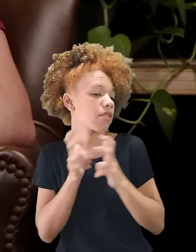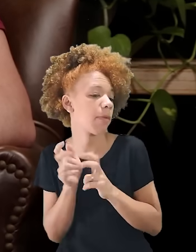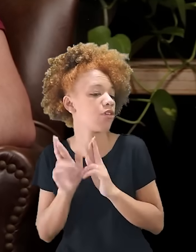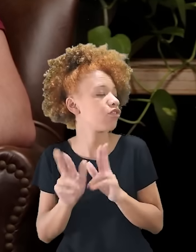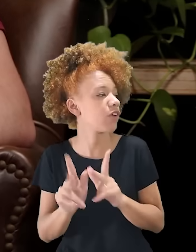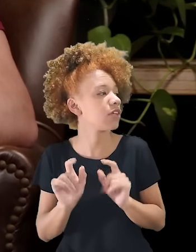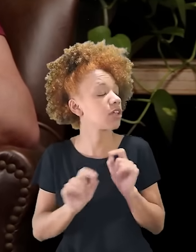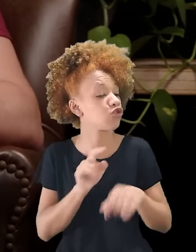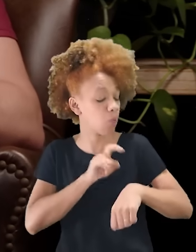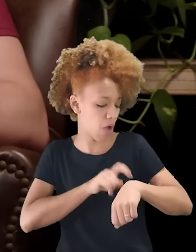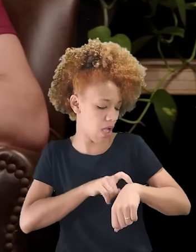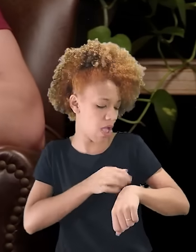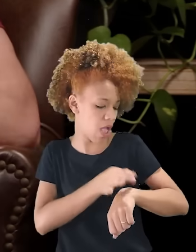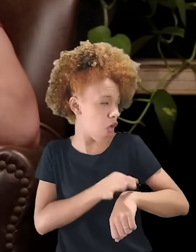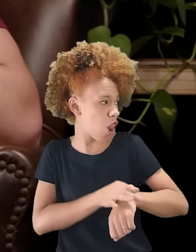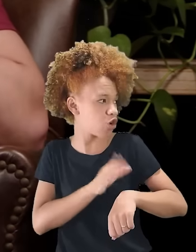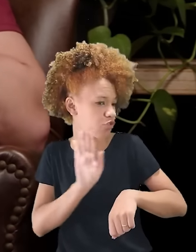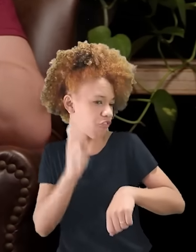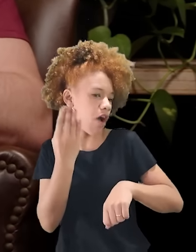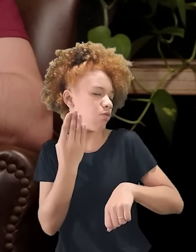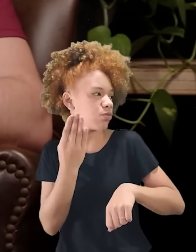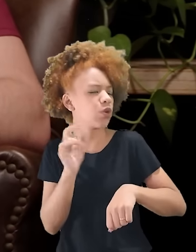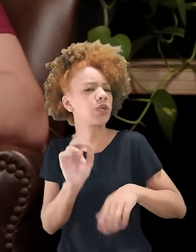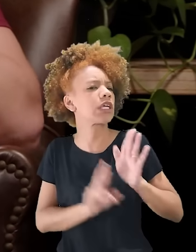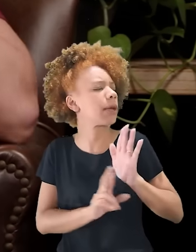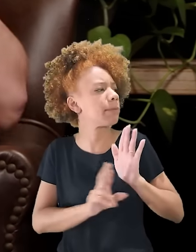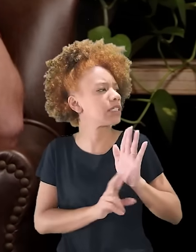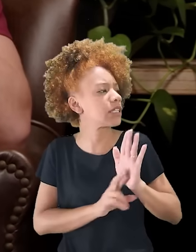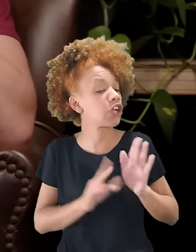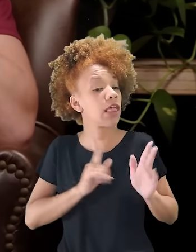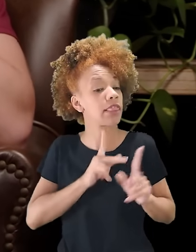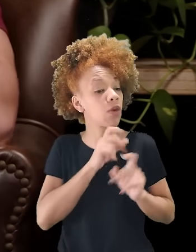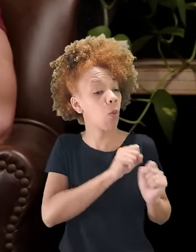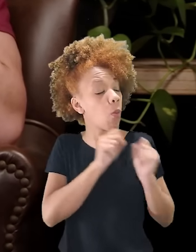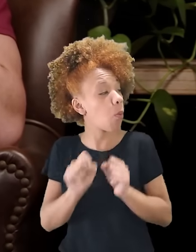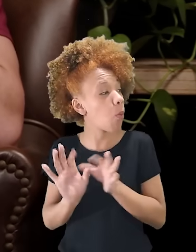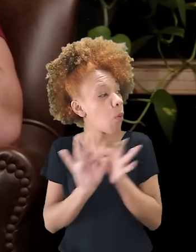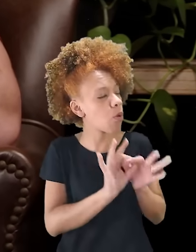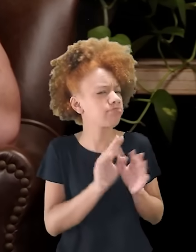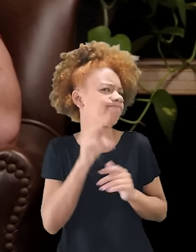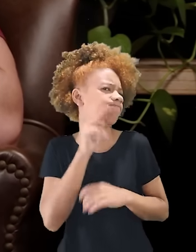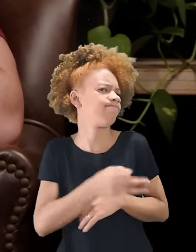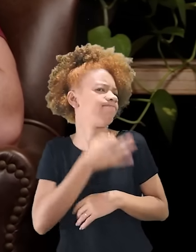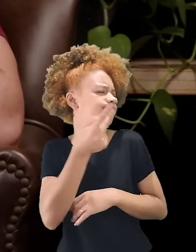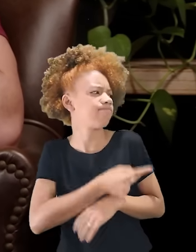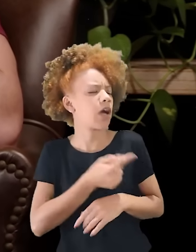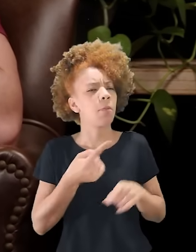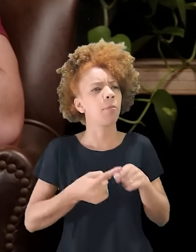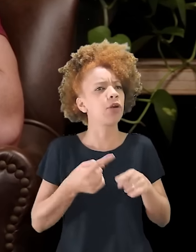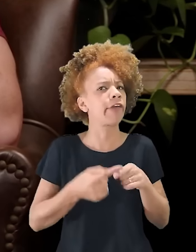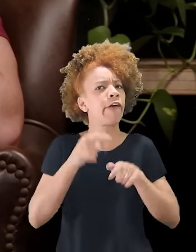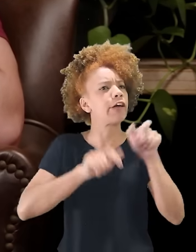diferença entre um relógio falso e não relógio falso e o que que isso representa porque tem a ver com poder e tal eu queria tua visão assim por que que